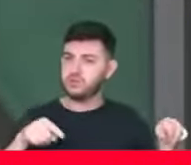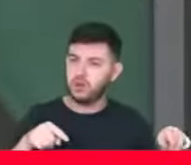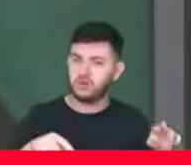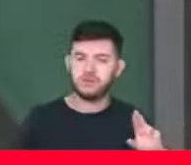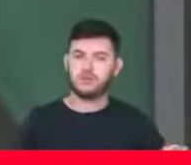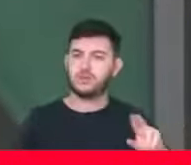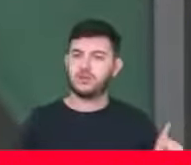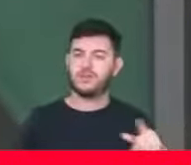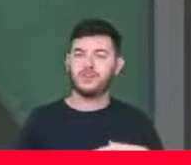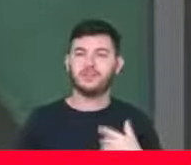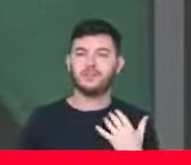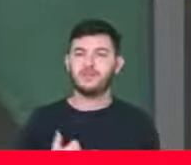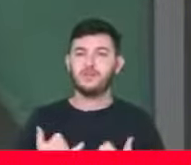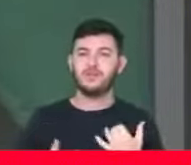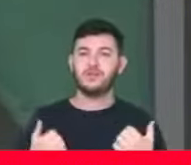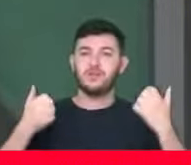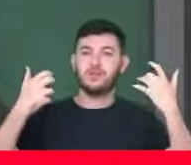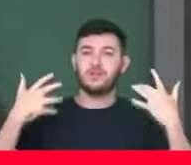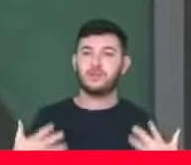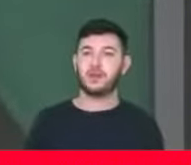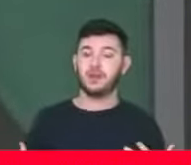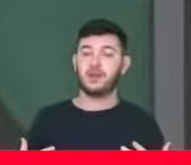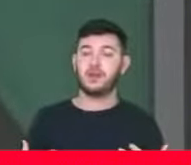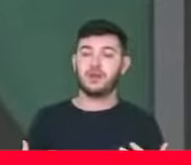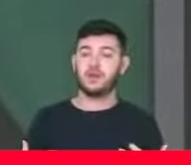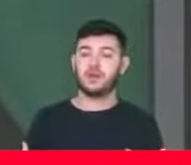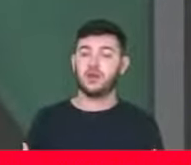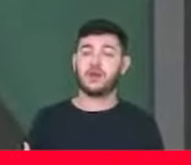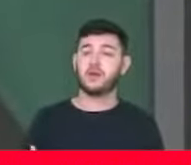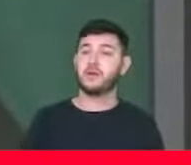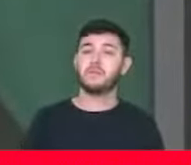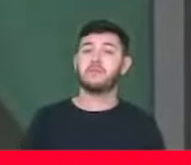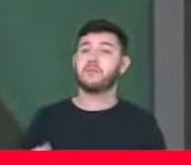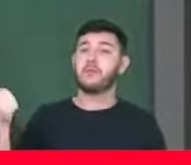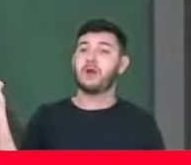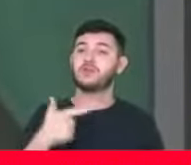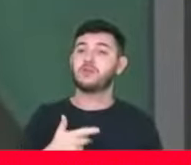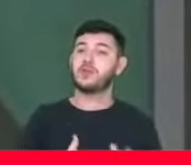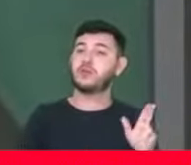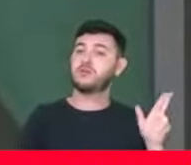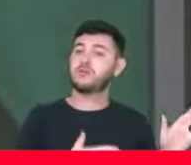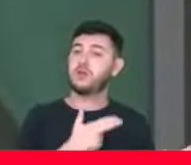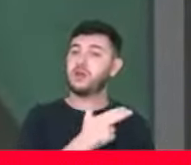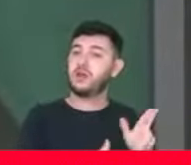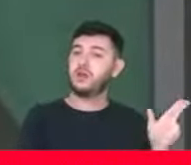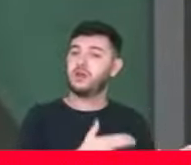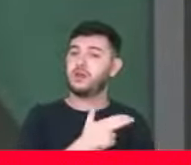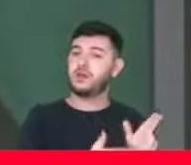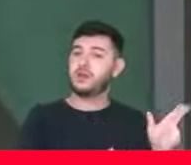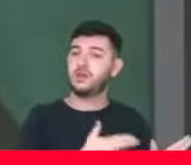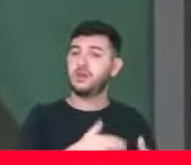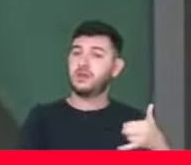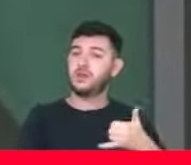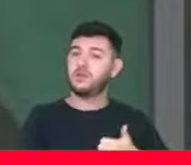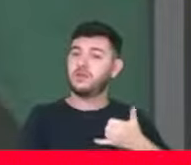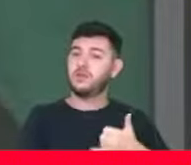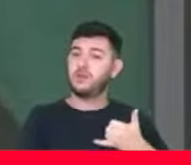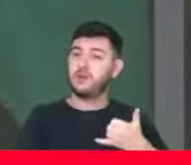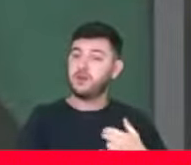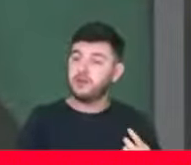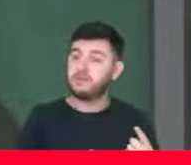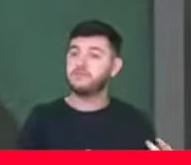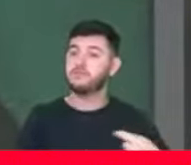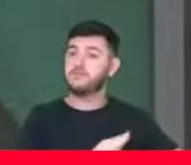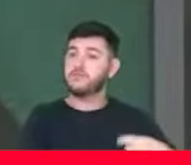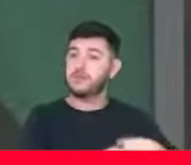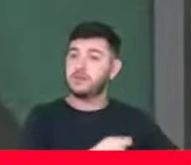até brinquei, muito maior do que o trem que leva o nosso ferro para fora do nosso estado e nada deixa,